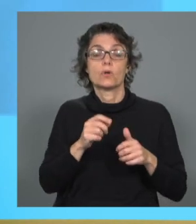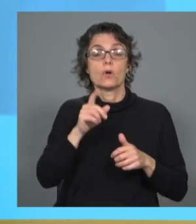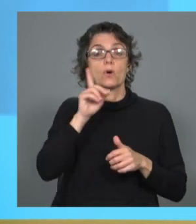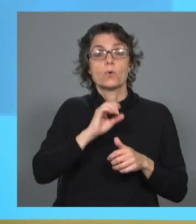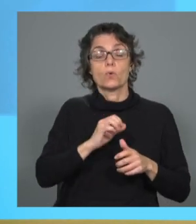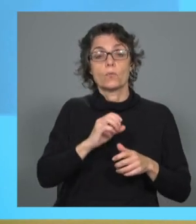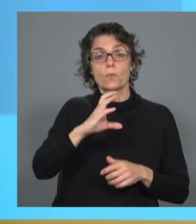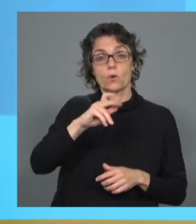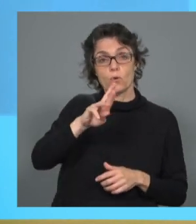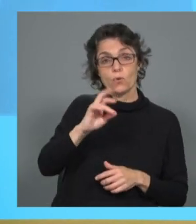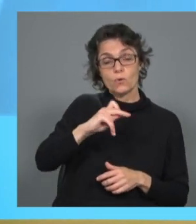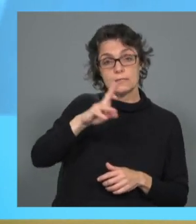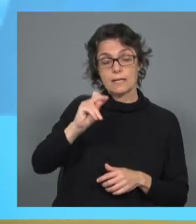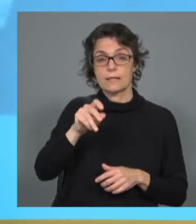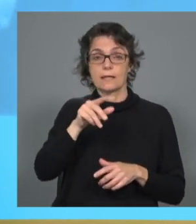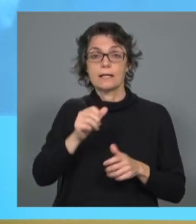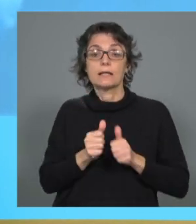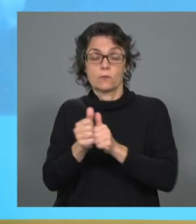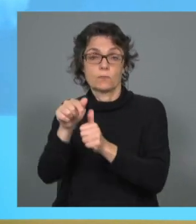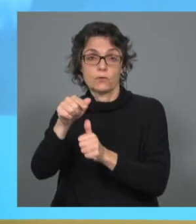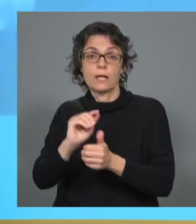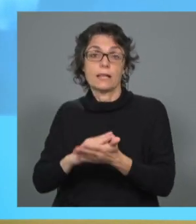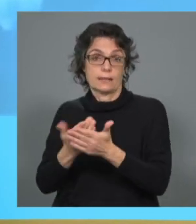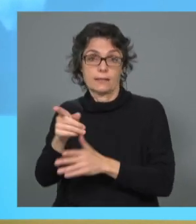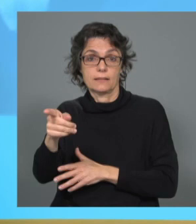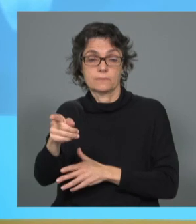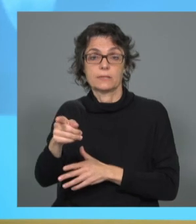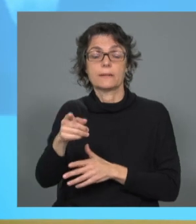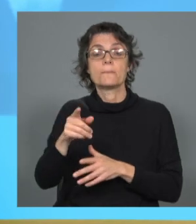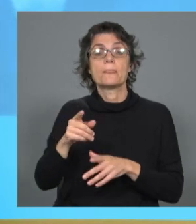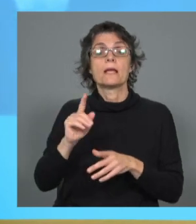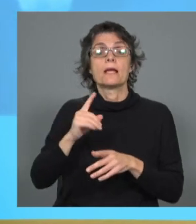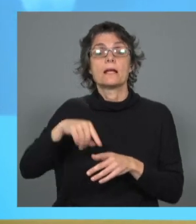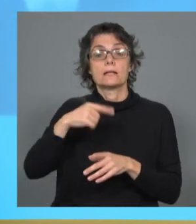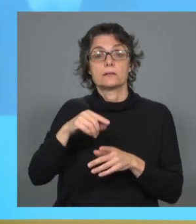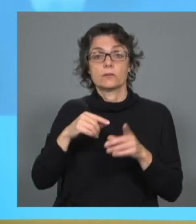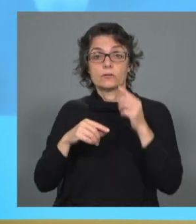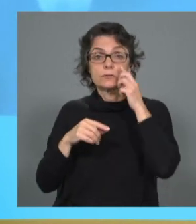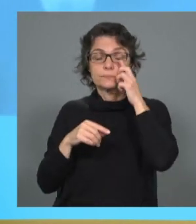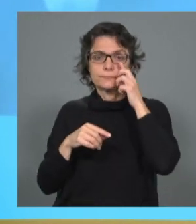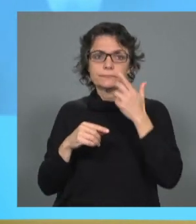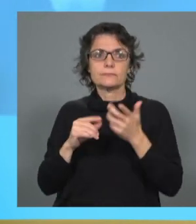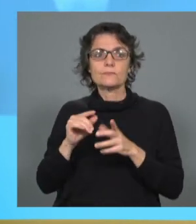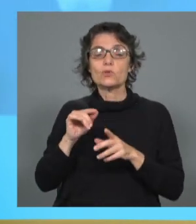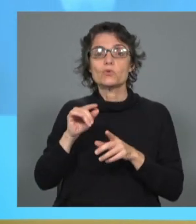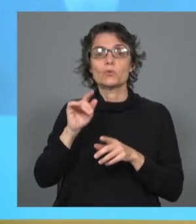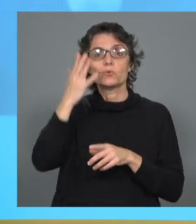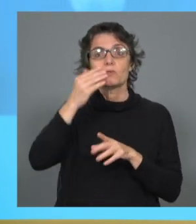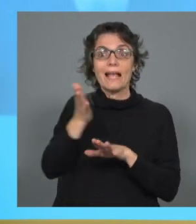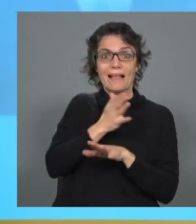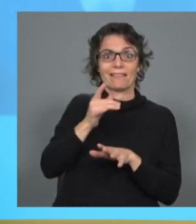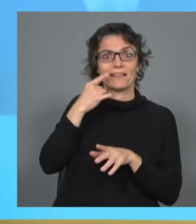para servir de intérprete, e que só no último dia antes da viagem é que nós soubemos que íamos poder contar com ela,